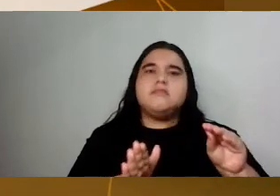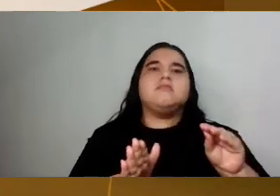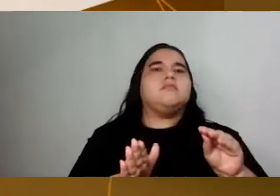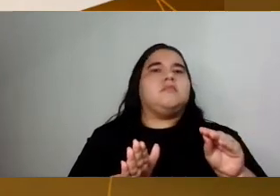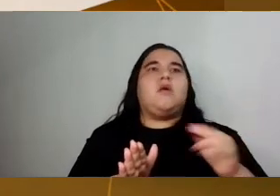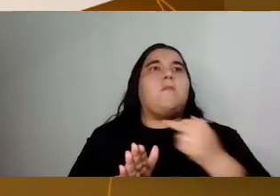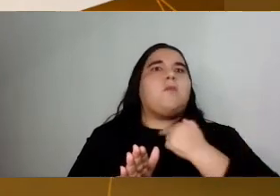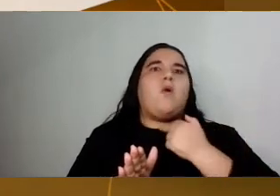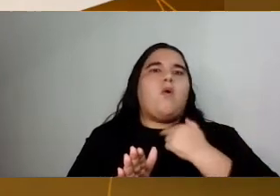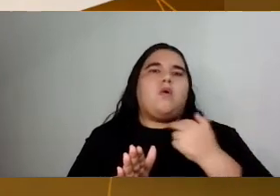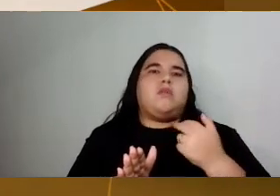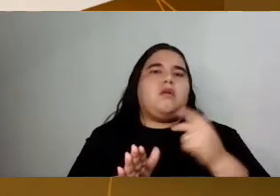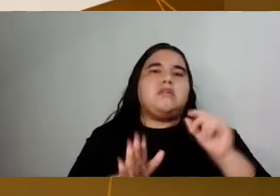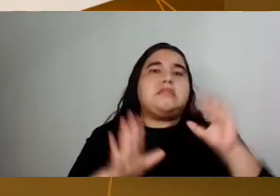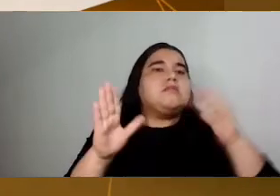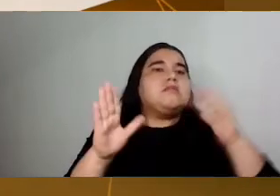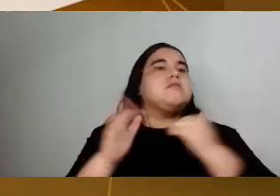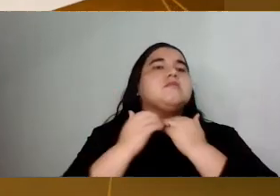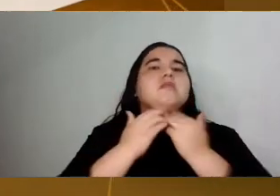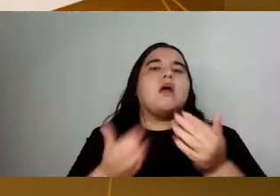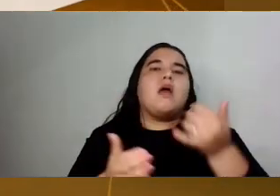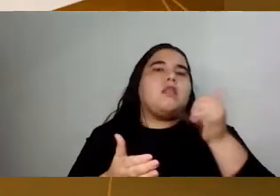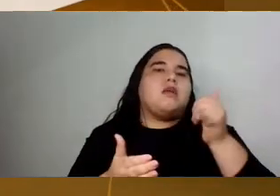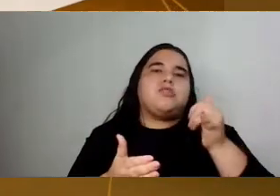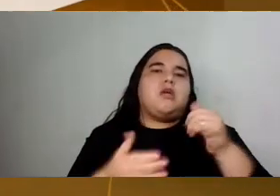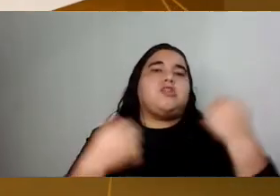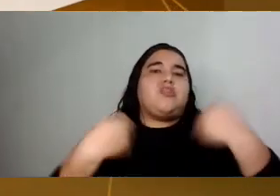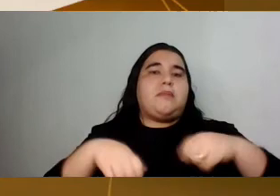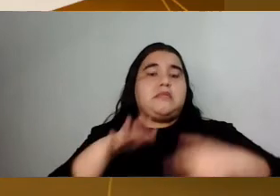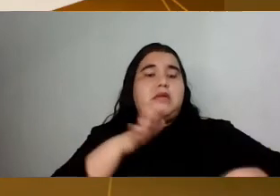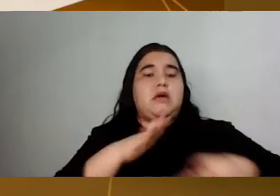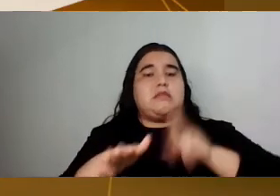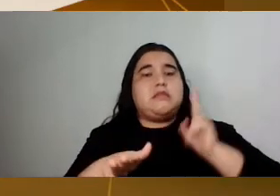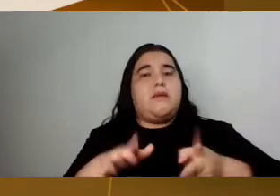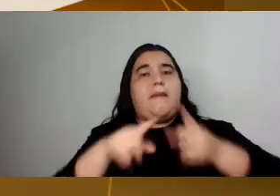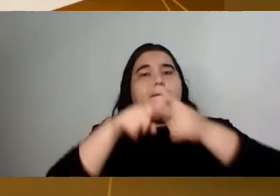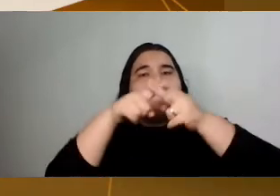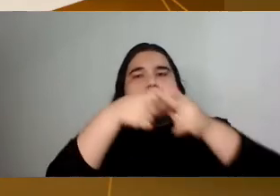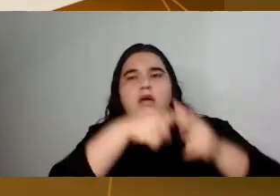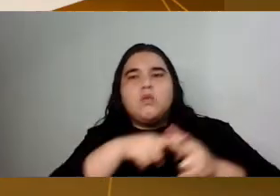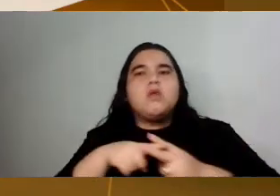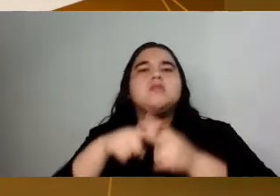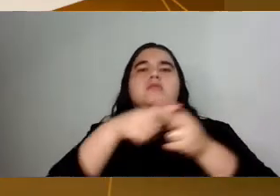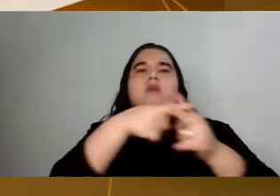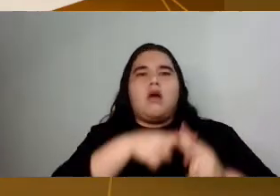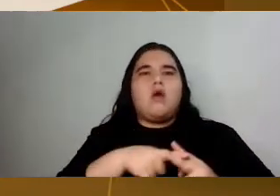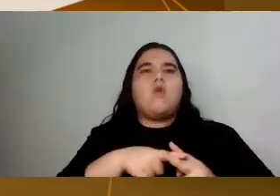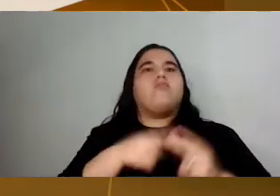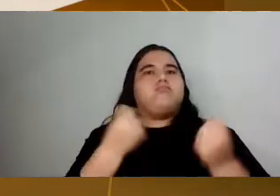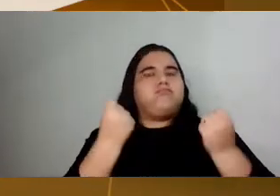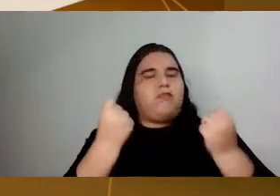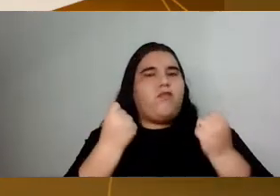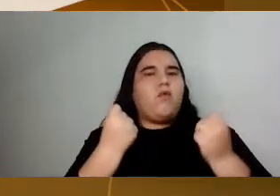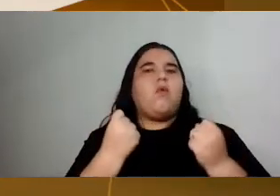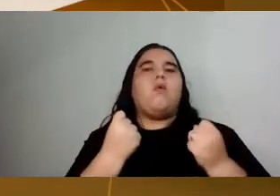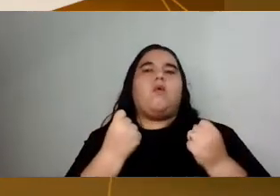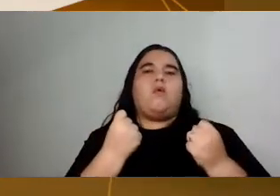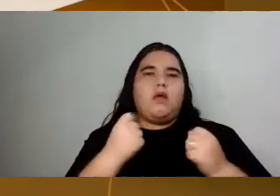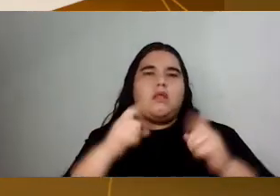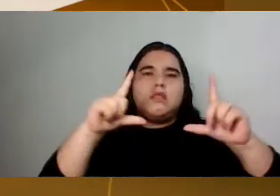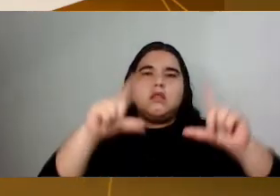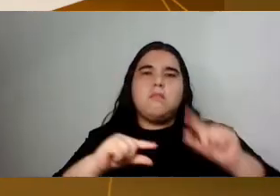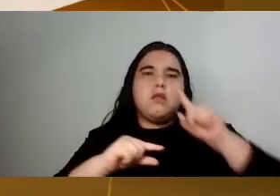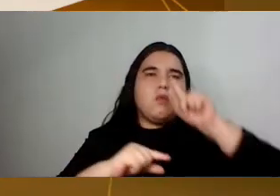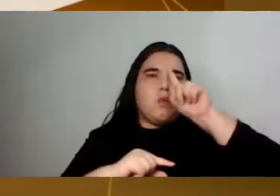esses equipamentos, a gente tem que fazer uma manutenção preventiva bastante, né, reforçada. Diminuir os riscos, né?